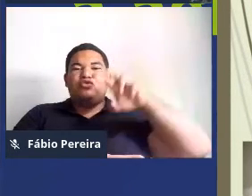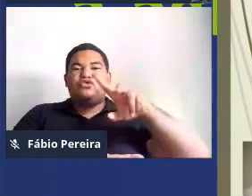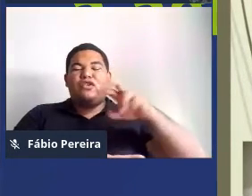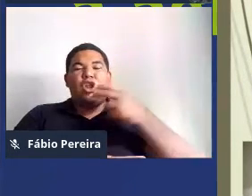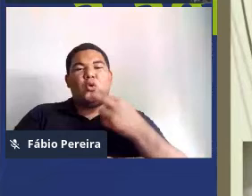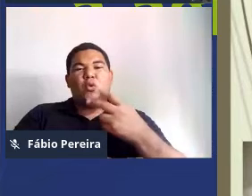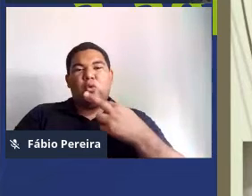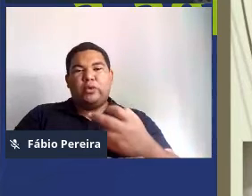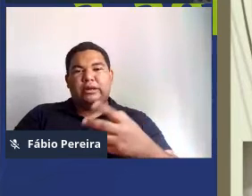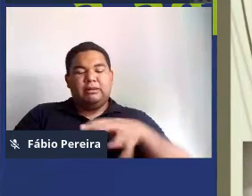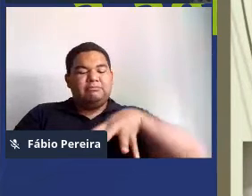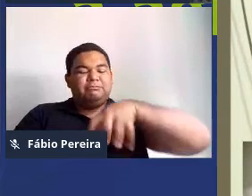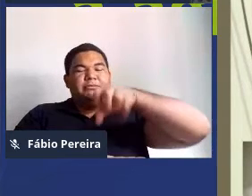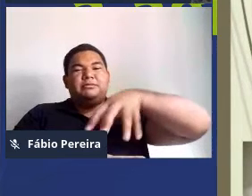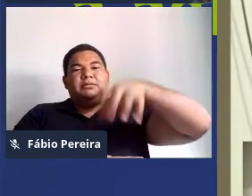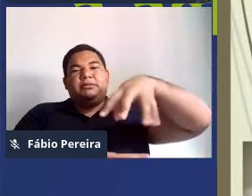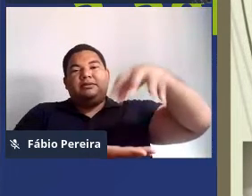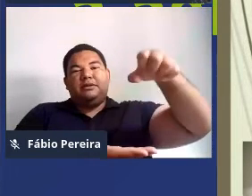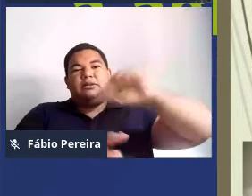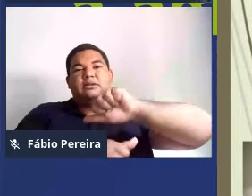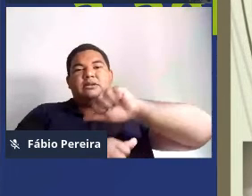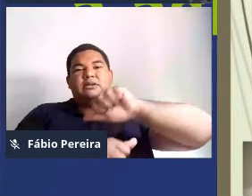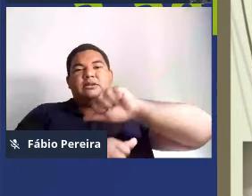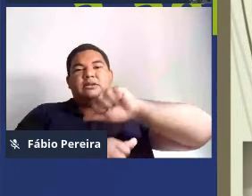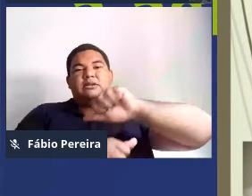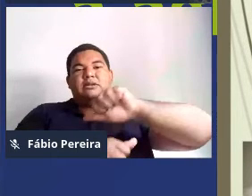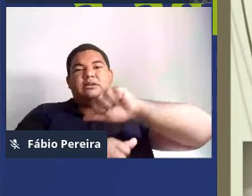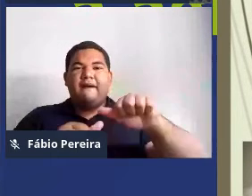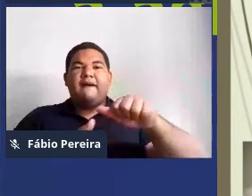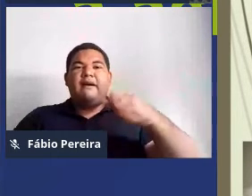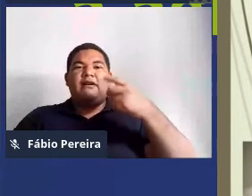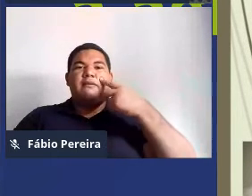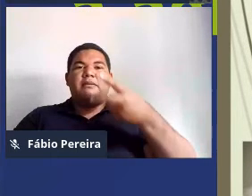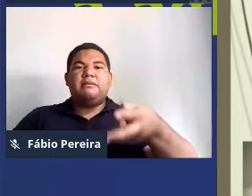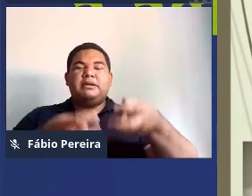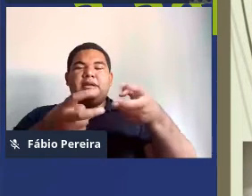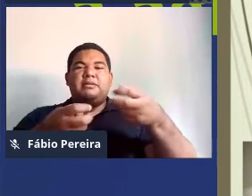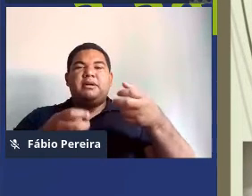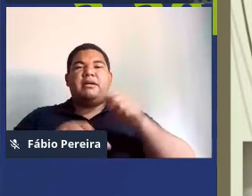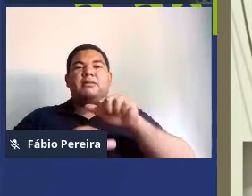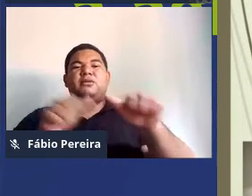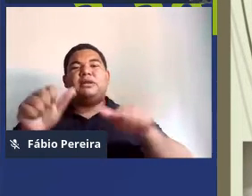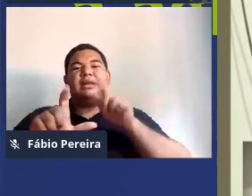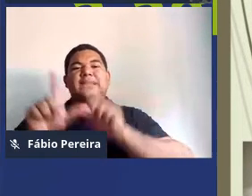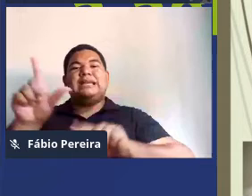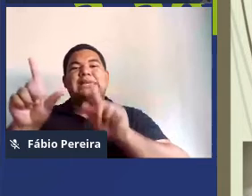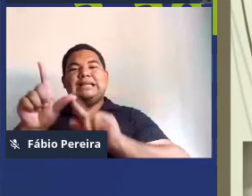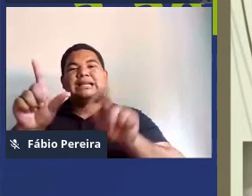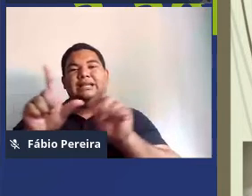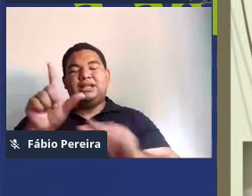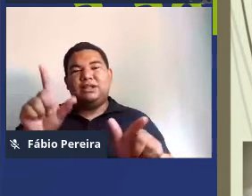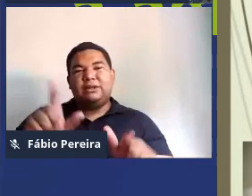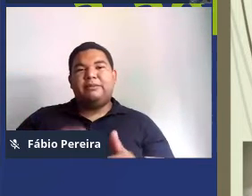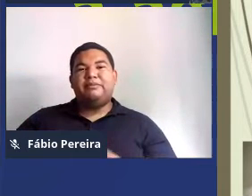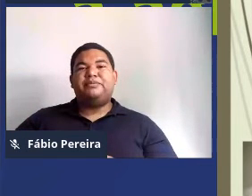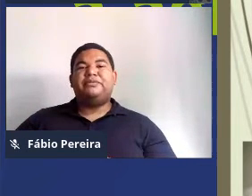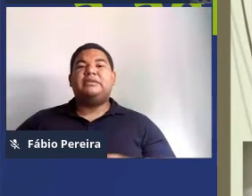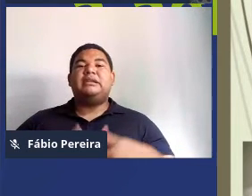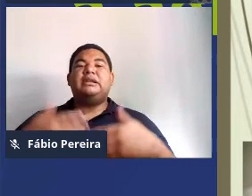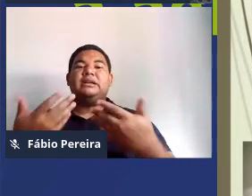vai transformar em letras, essa imagem em letras, ou seja, numa imagem que o computador